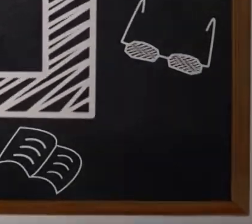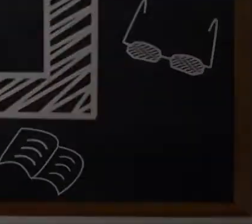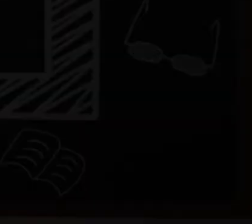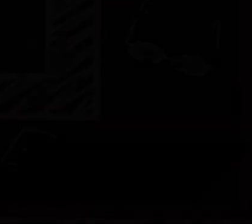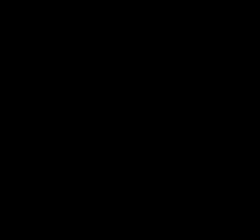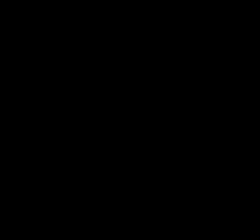a